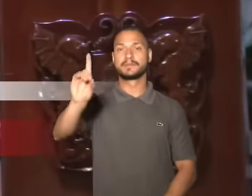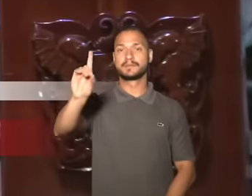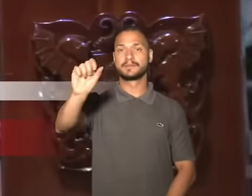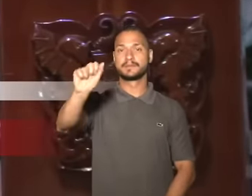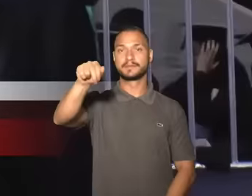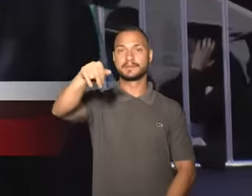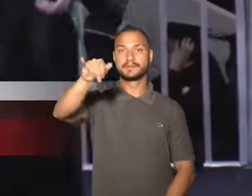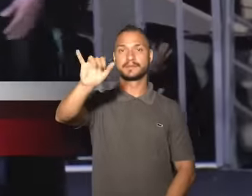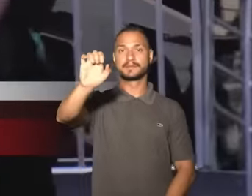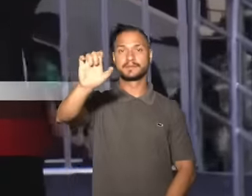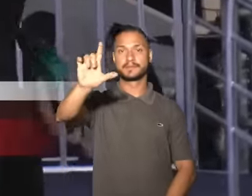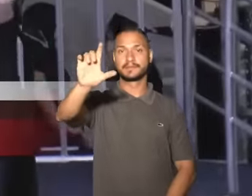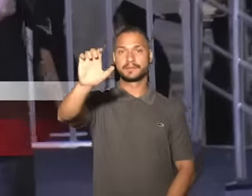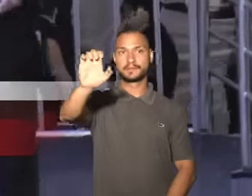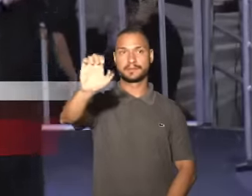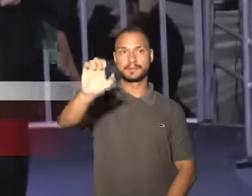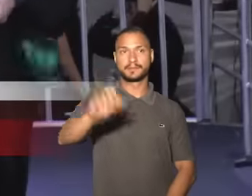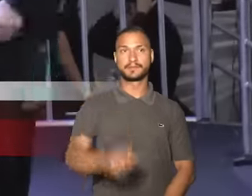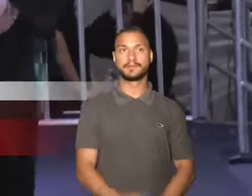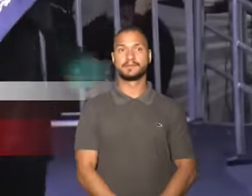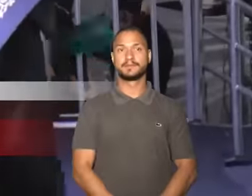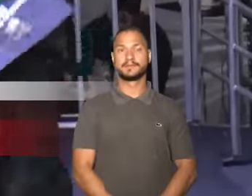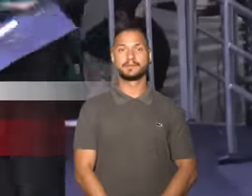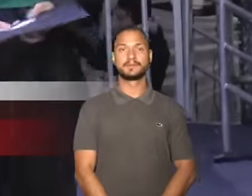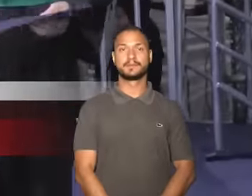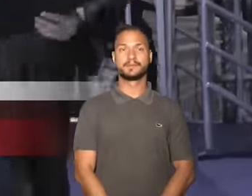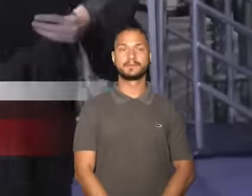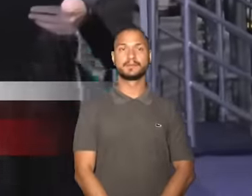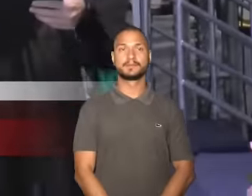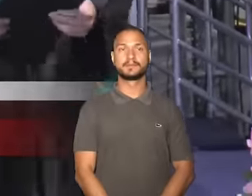Daniele Nogueira Santos.